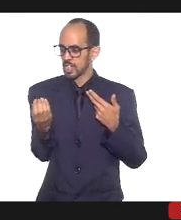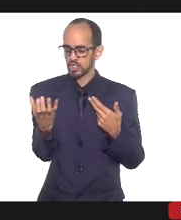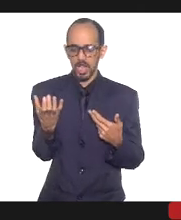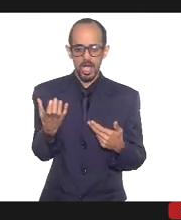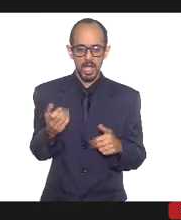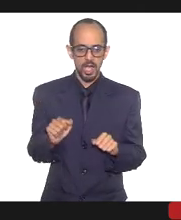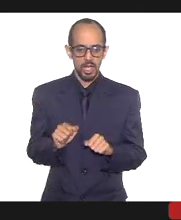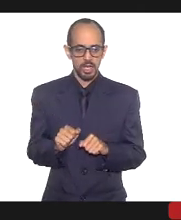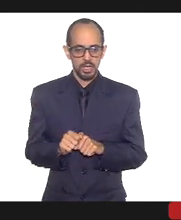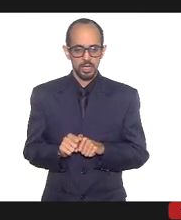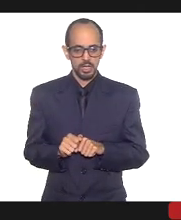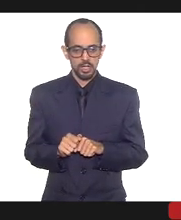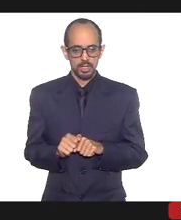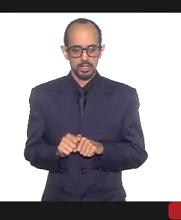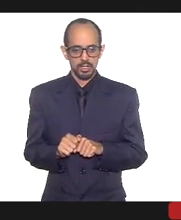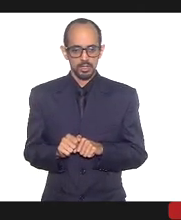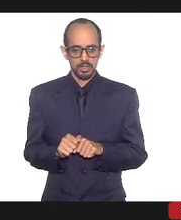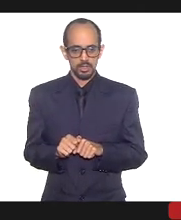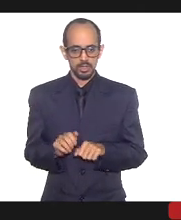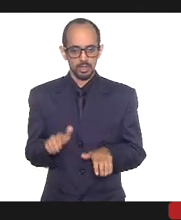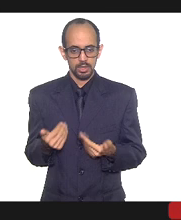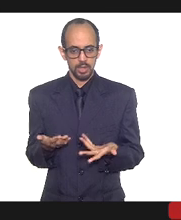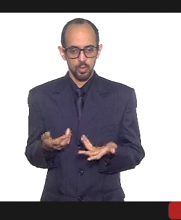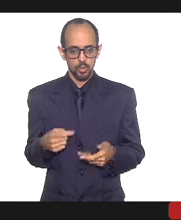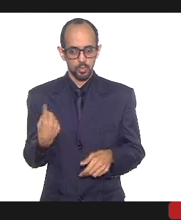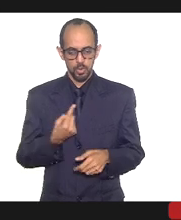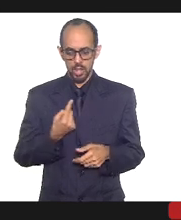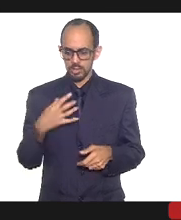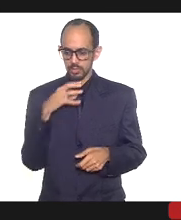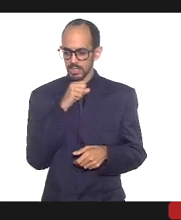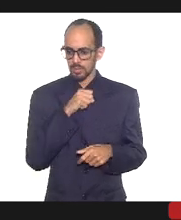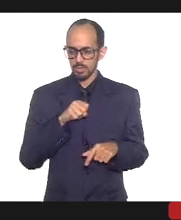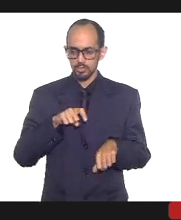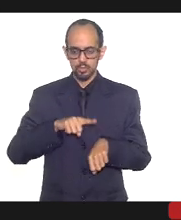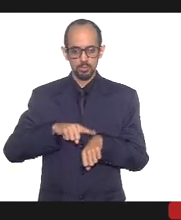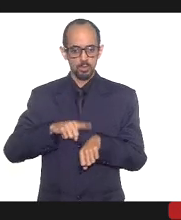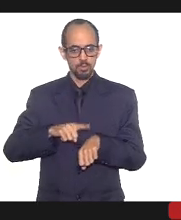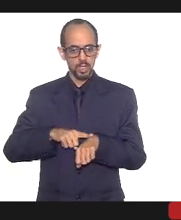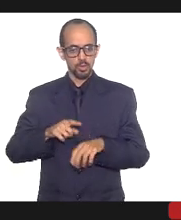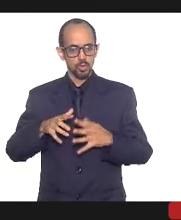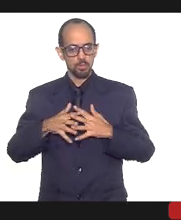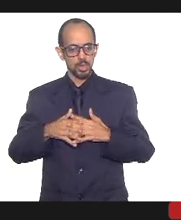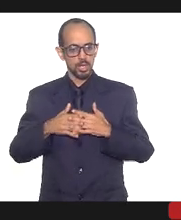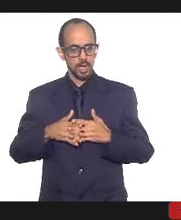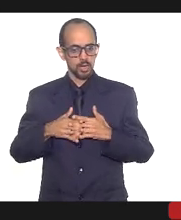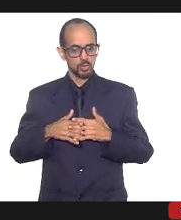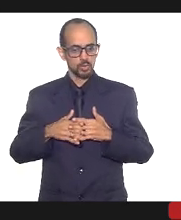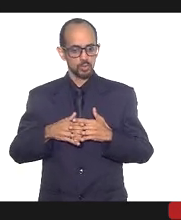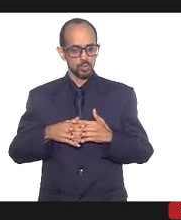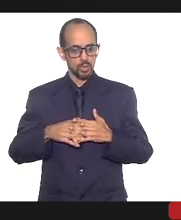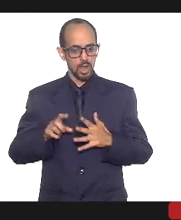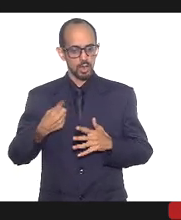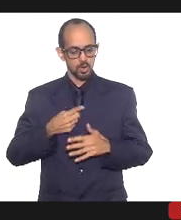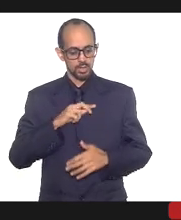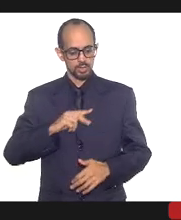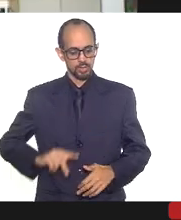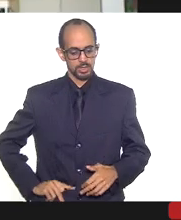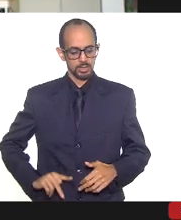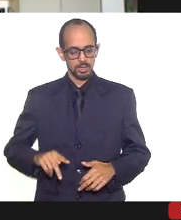fazer. Então, nós assistimos realmente um momento muito difícil. A nossa presidente, Terezinha Machado,